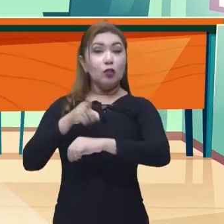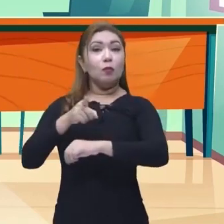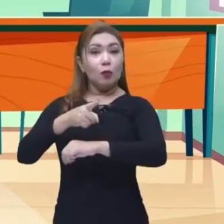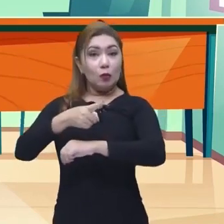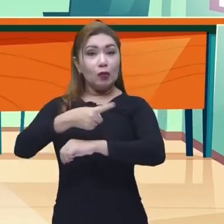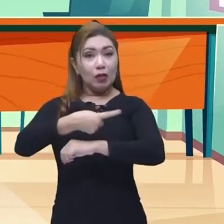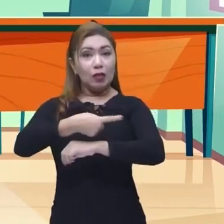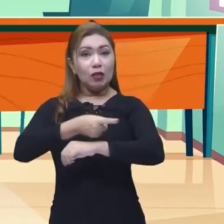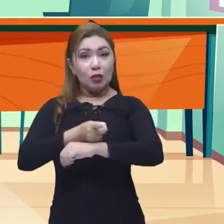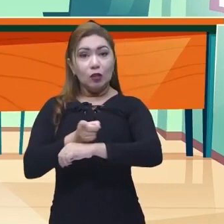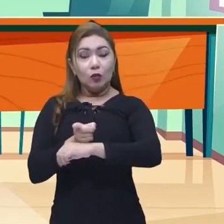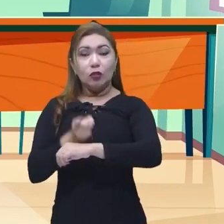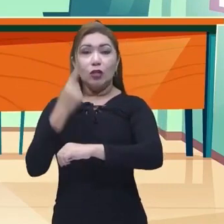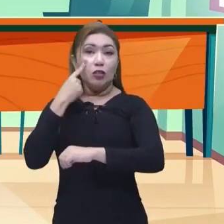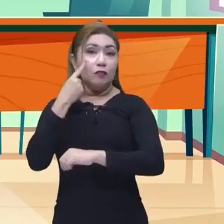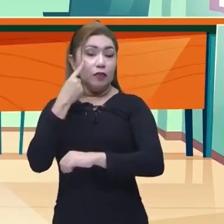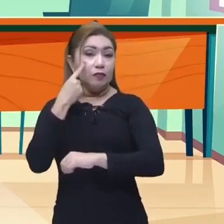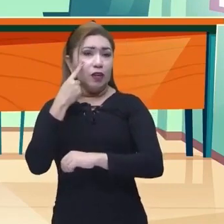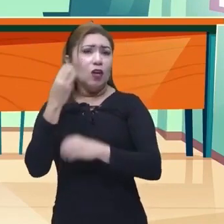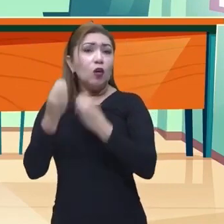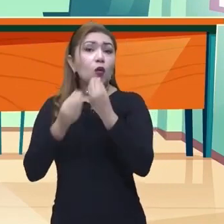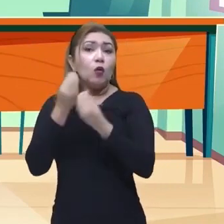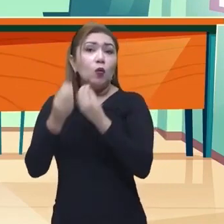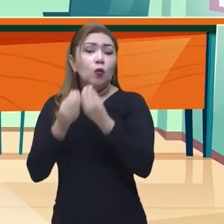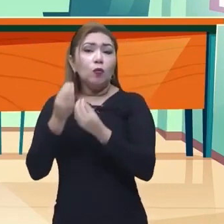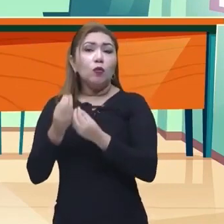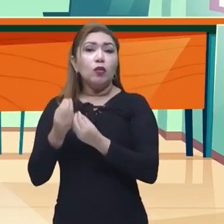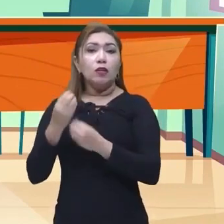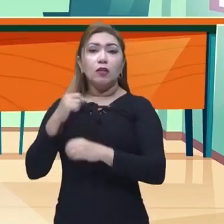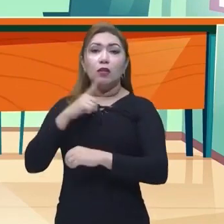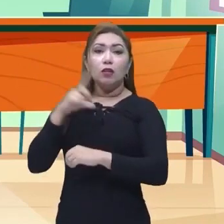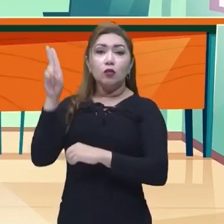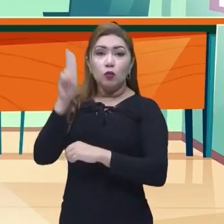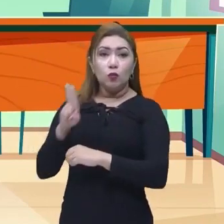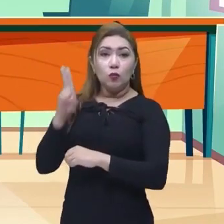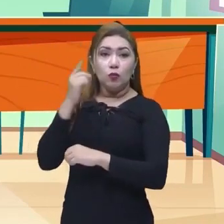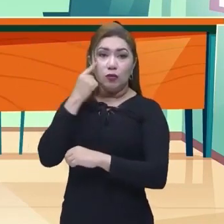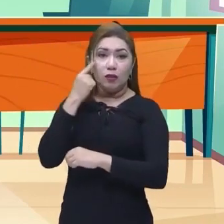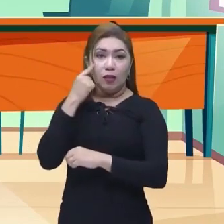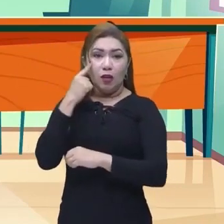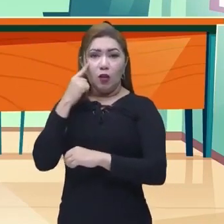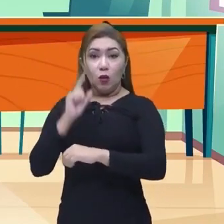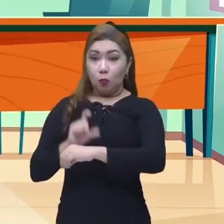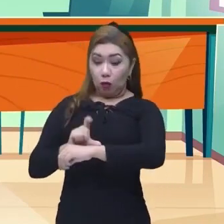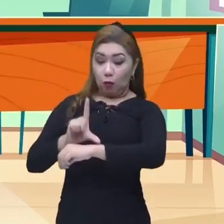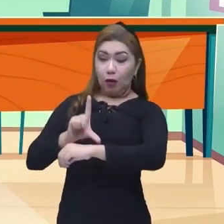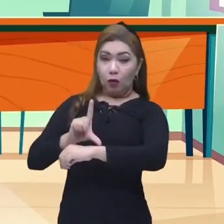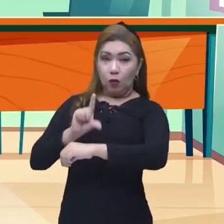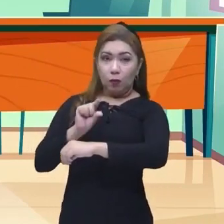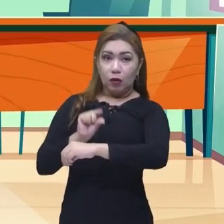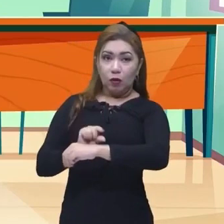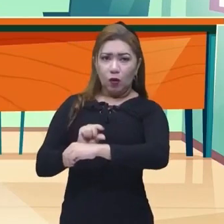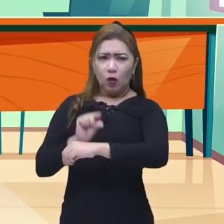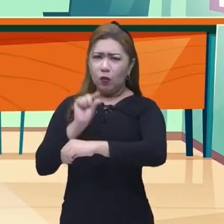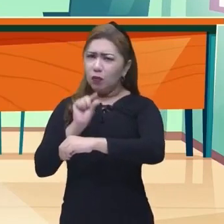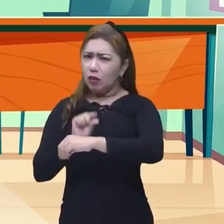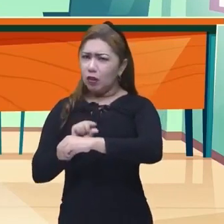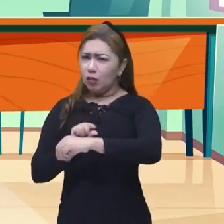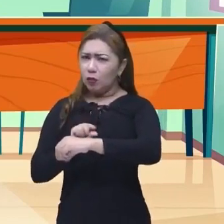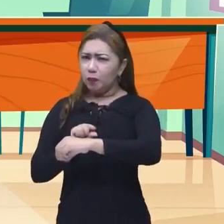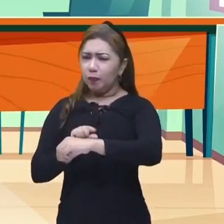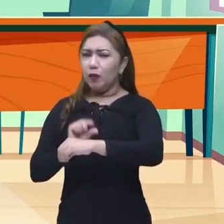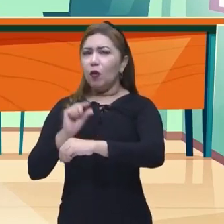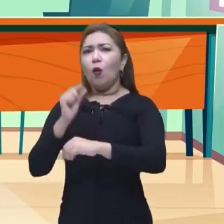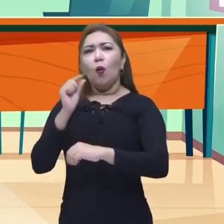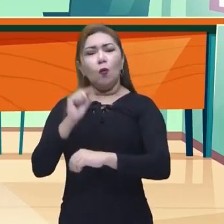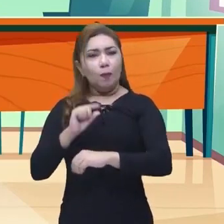certo? Nós vamos verificar como é que funciona essa questão dos ponteiros. O ponteiro maior, o ponteiro maior. e o ponteiro pequeno. Basicamente é bem simples. O ponteiro